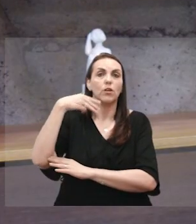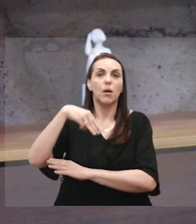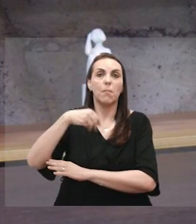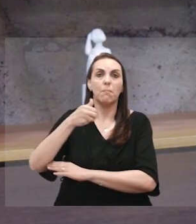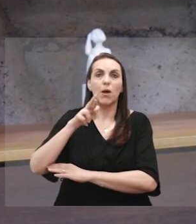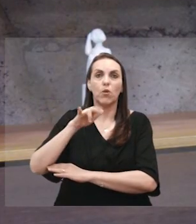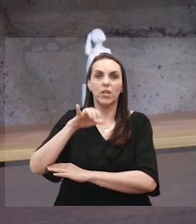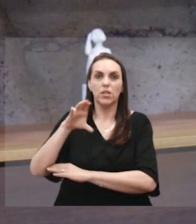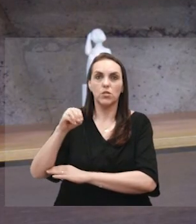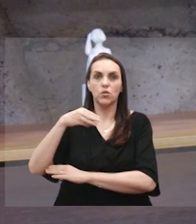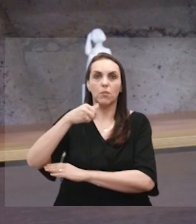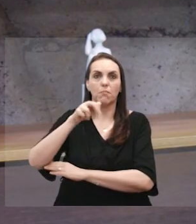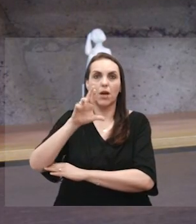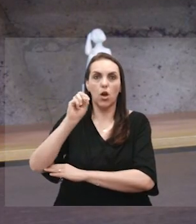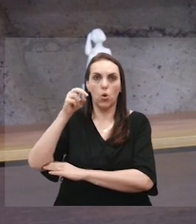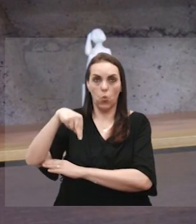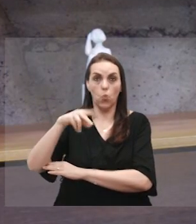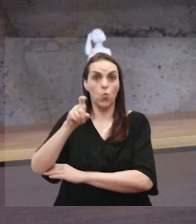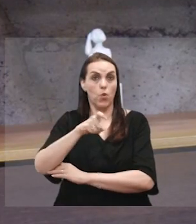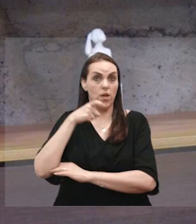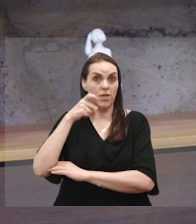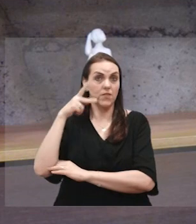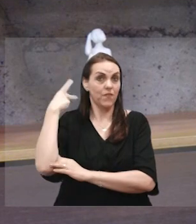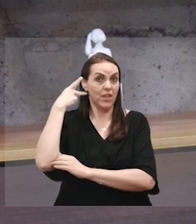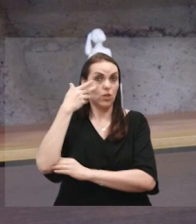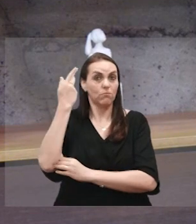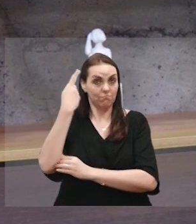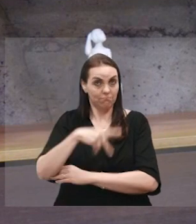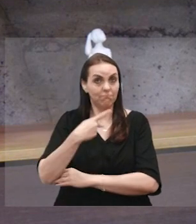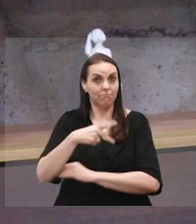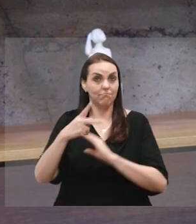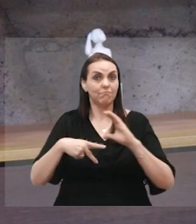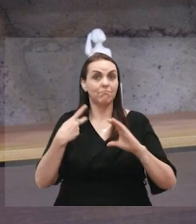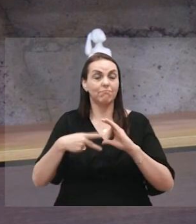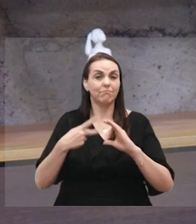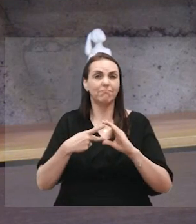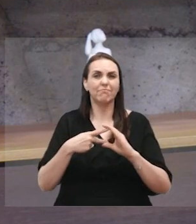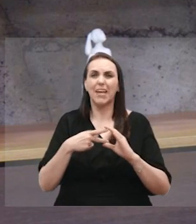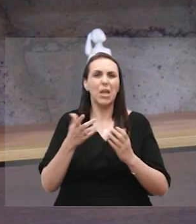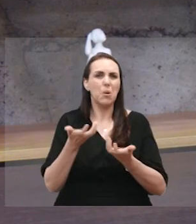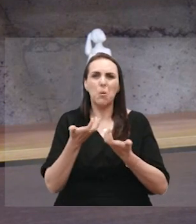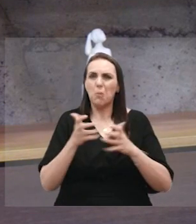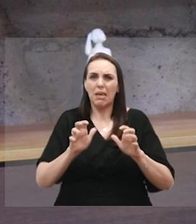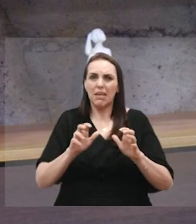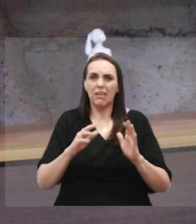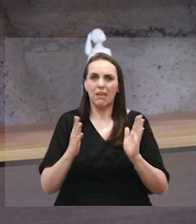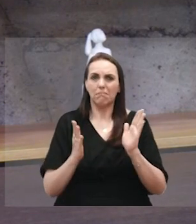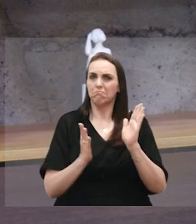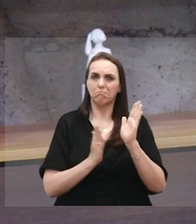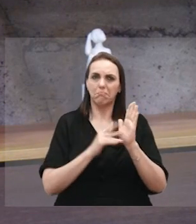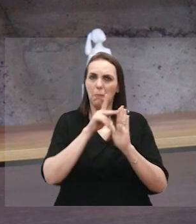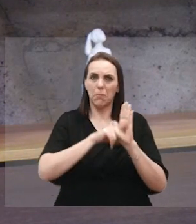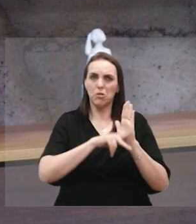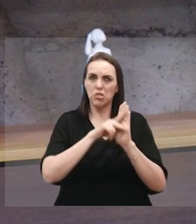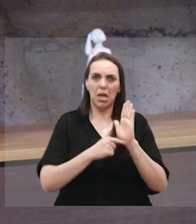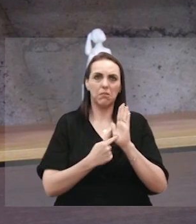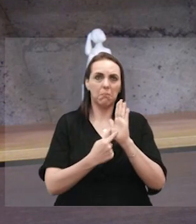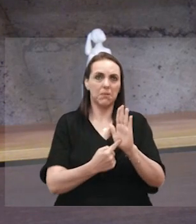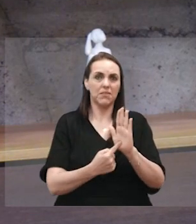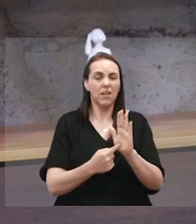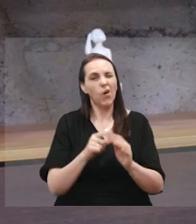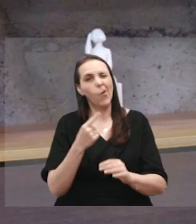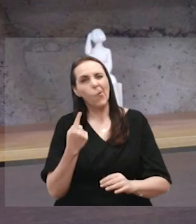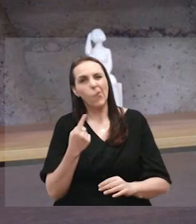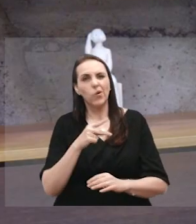Marcon, ex-vereador desta casa, ele deixava muito claro que não pretendia apresentar projetos. Ele até terminou apresentando 1 ou 2